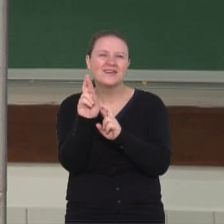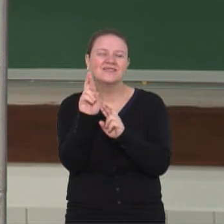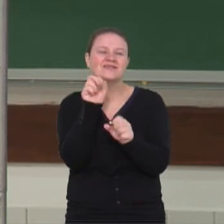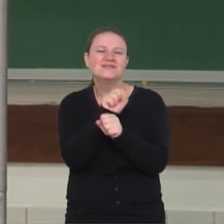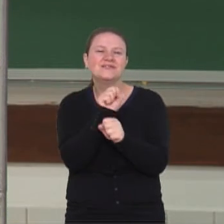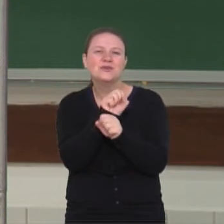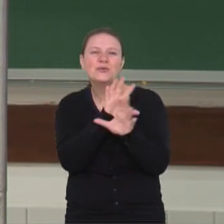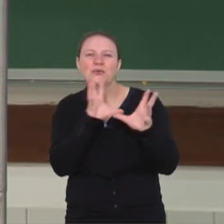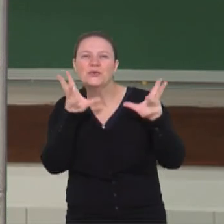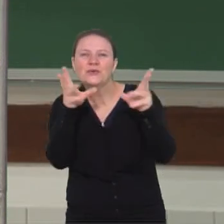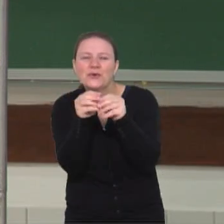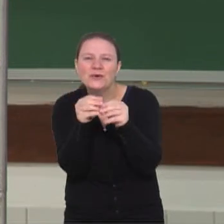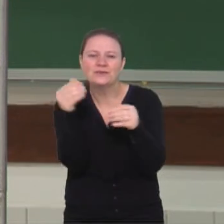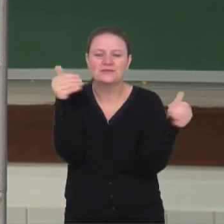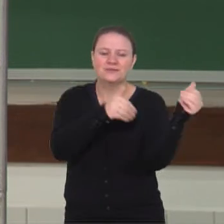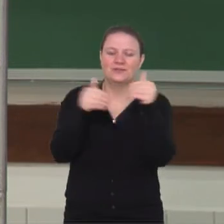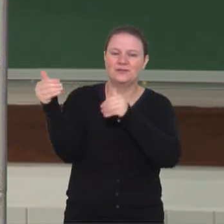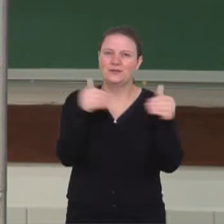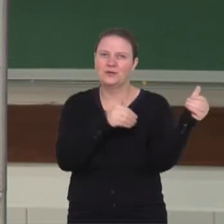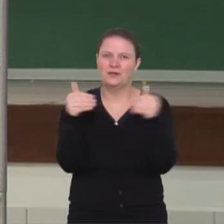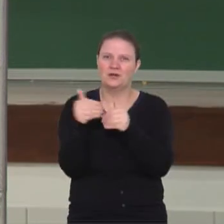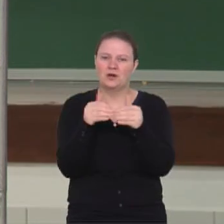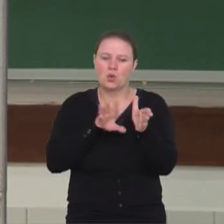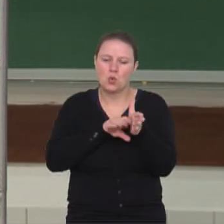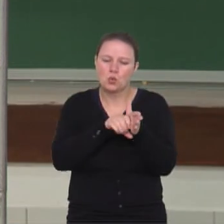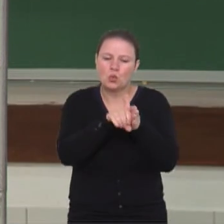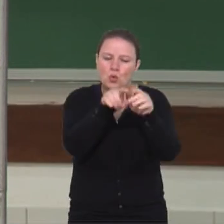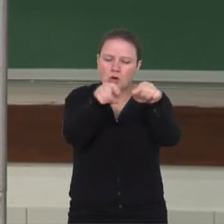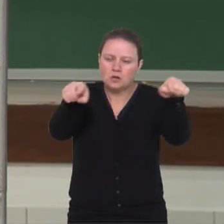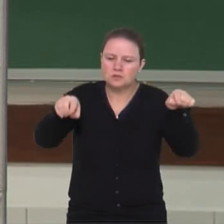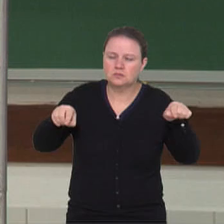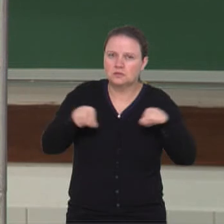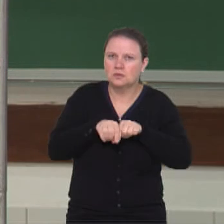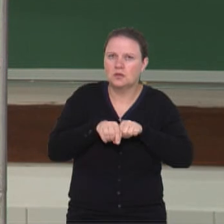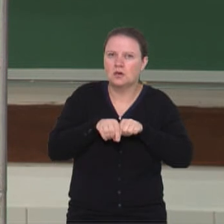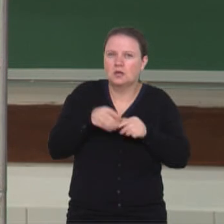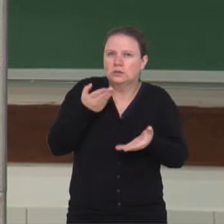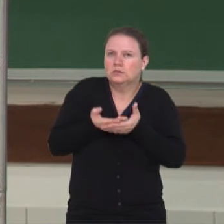aula. Enquanto isso, acesse Google Classroom, assista às aulas,